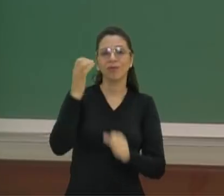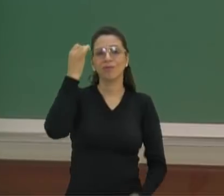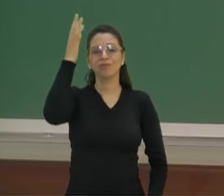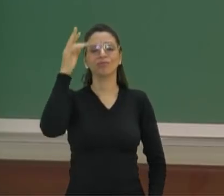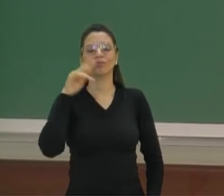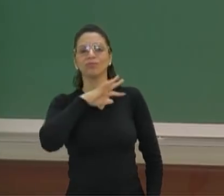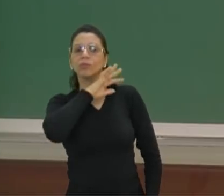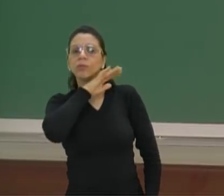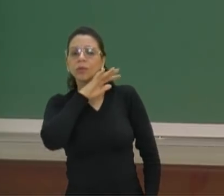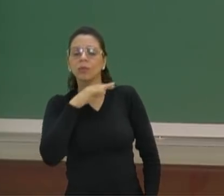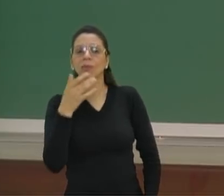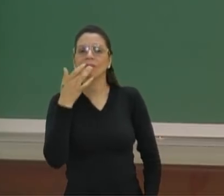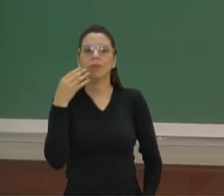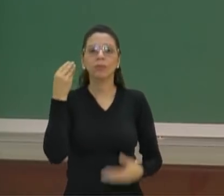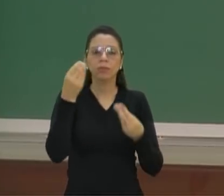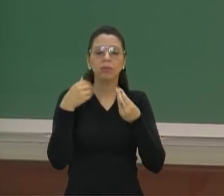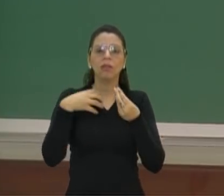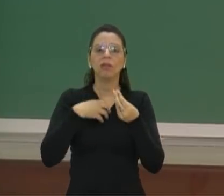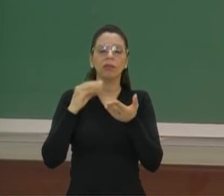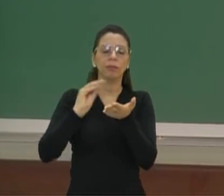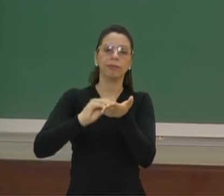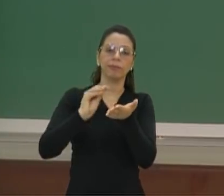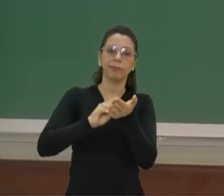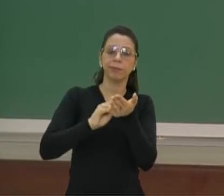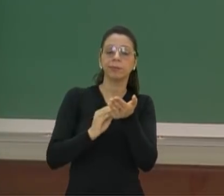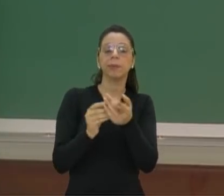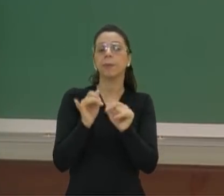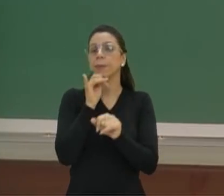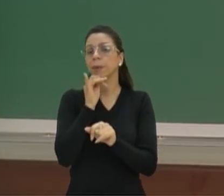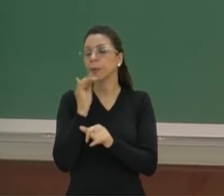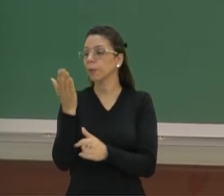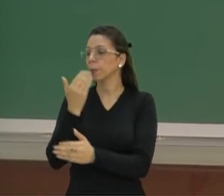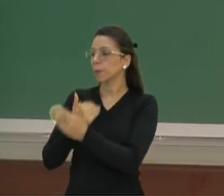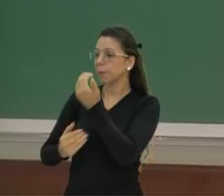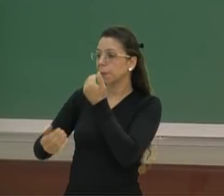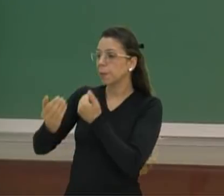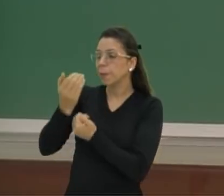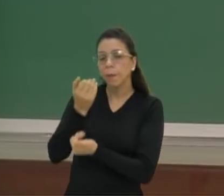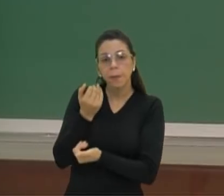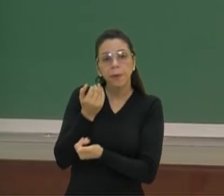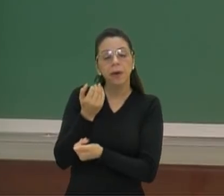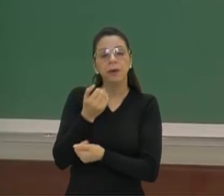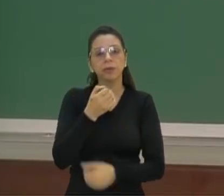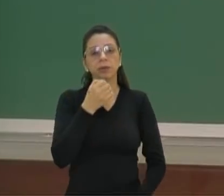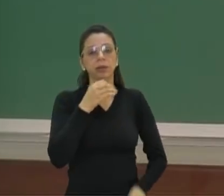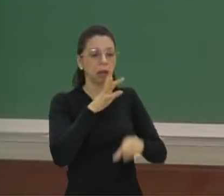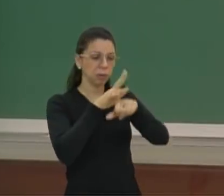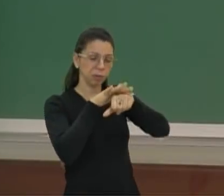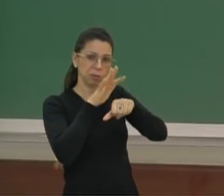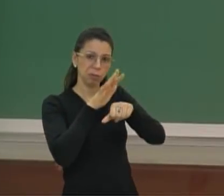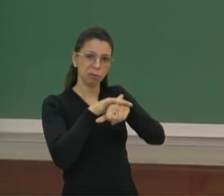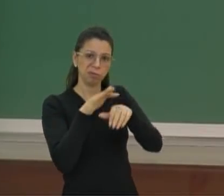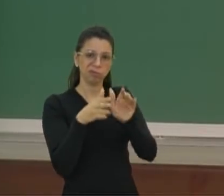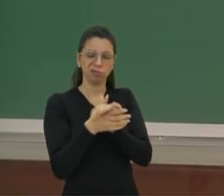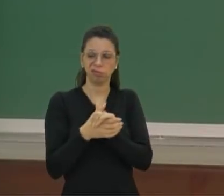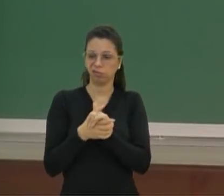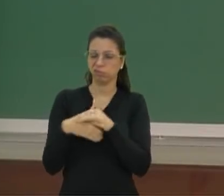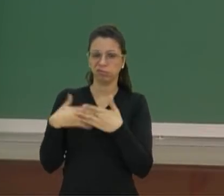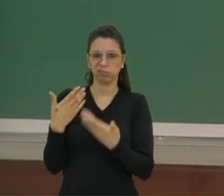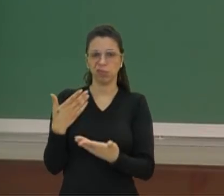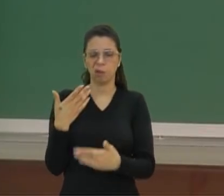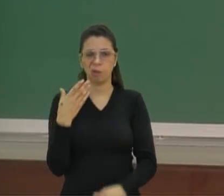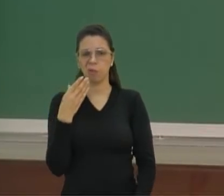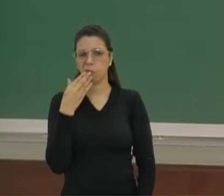gente sinta os gostos dos alimentos. Se quando a gente come as coisas, os alimentos, quando a gente está gripado, a gente diz que está meio insonso, não tem